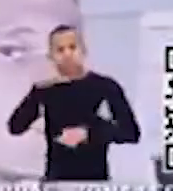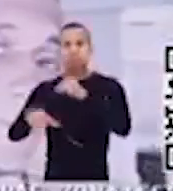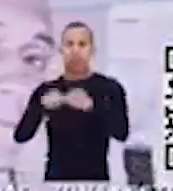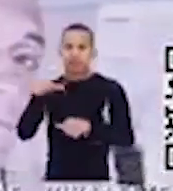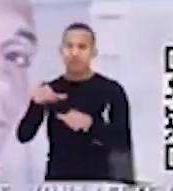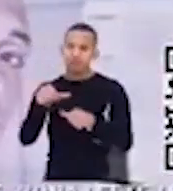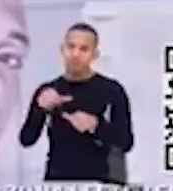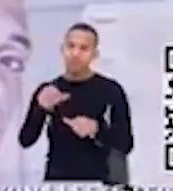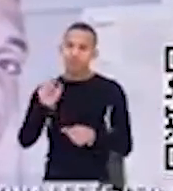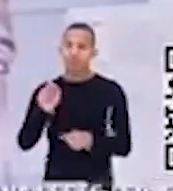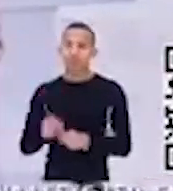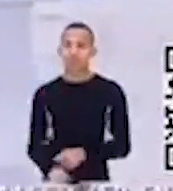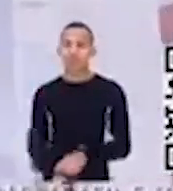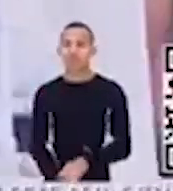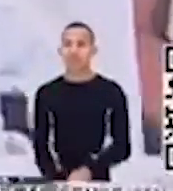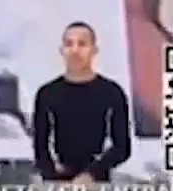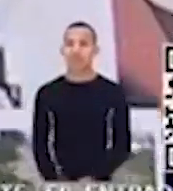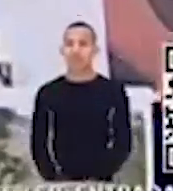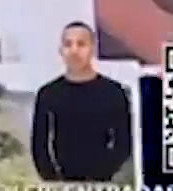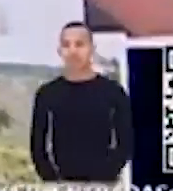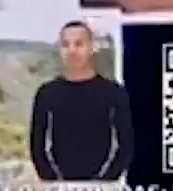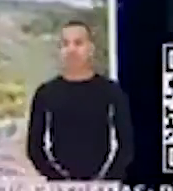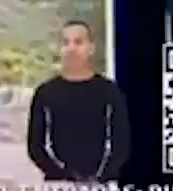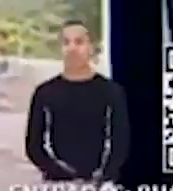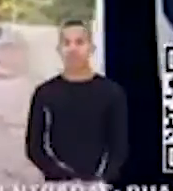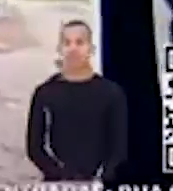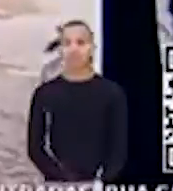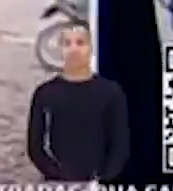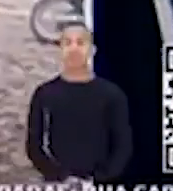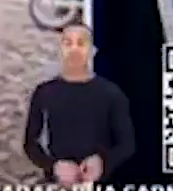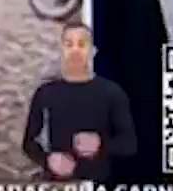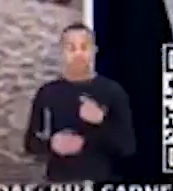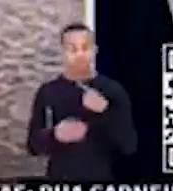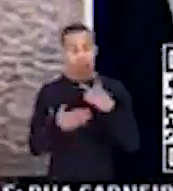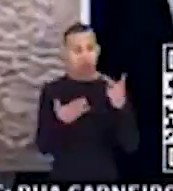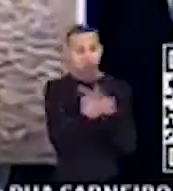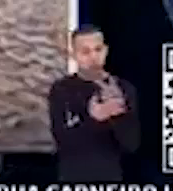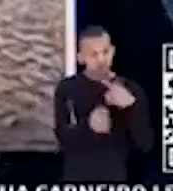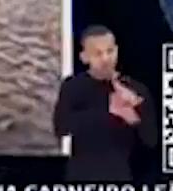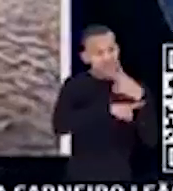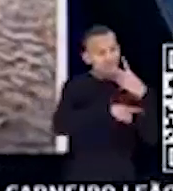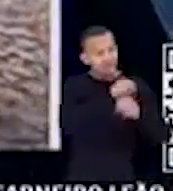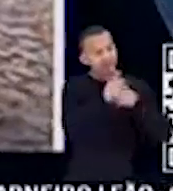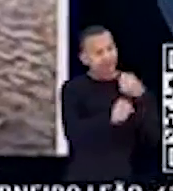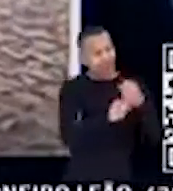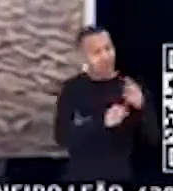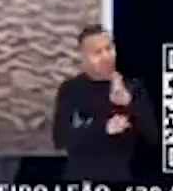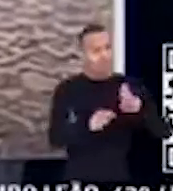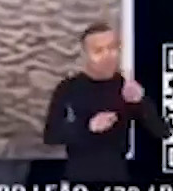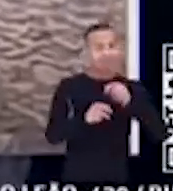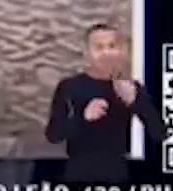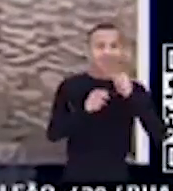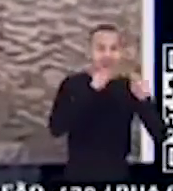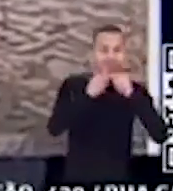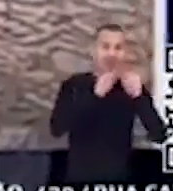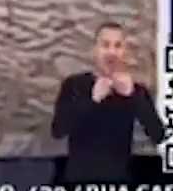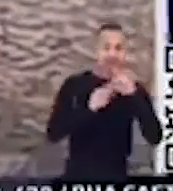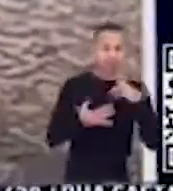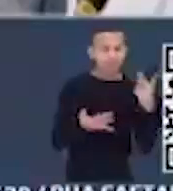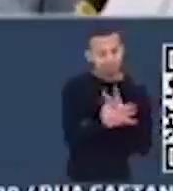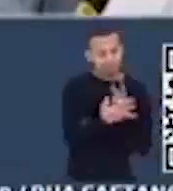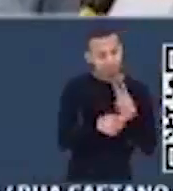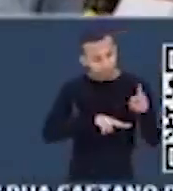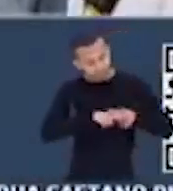a Deus. Você era meio da pesada? Eu passei 20 anos nas drogas, né? 20 anos. Vixe! Fui preso.